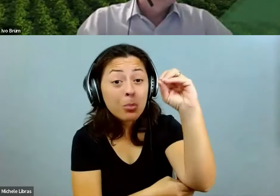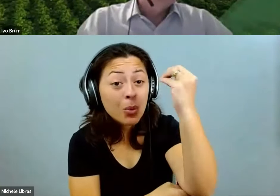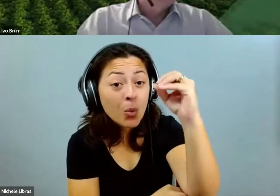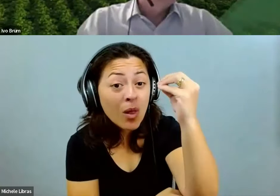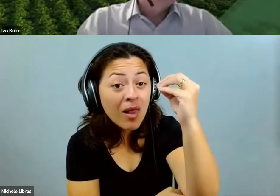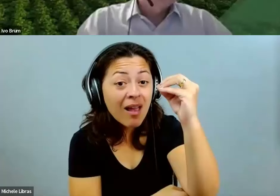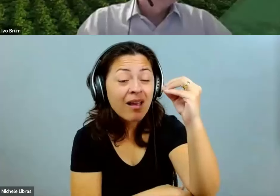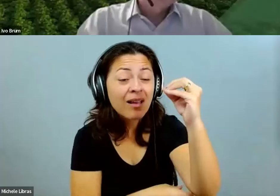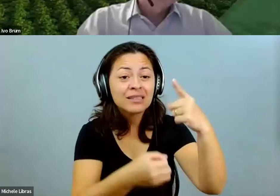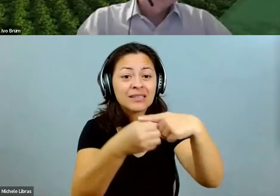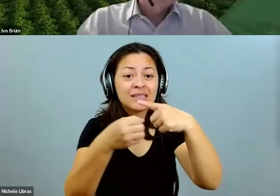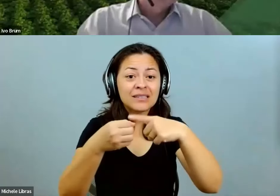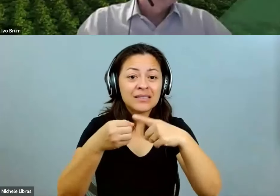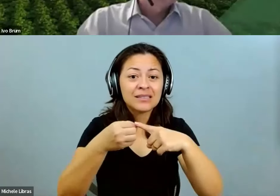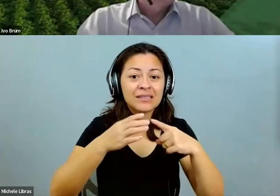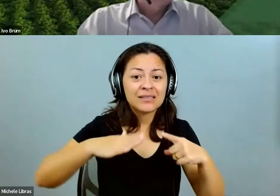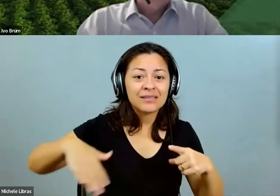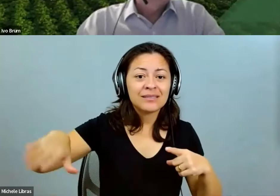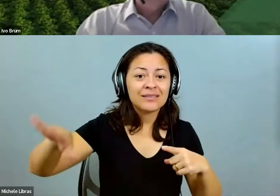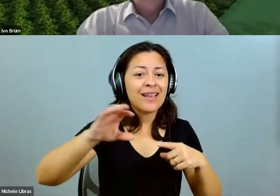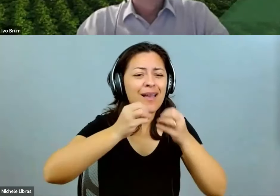metropolit é